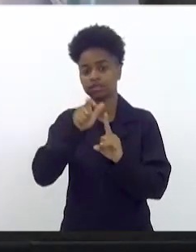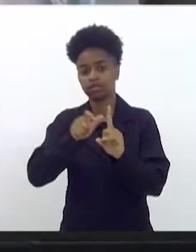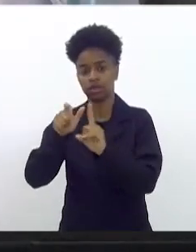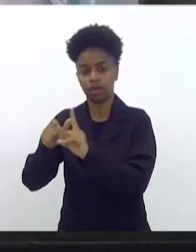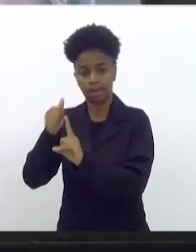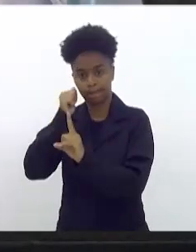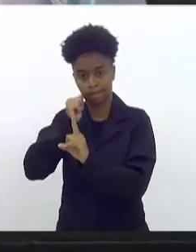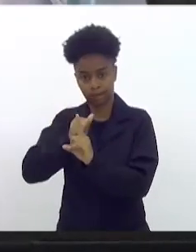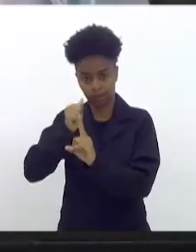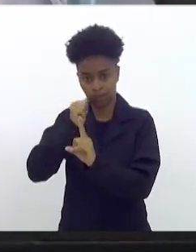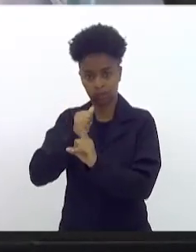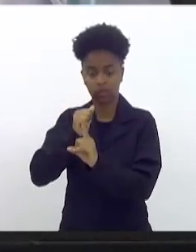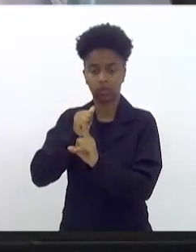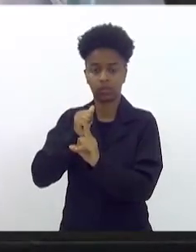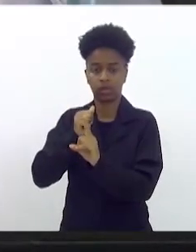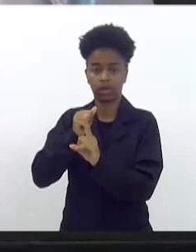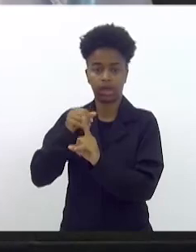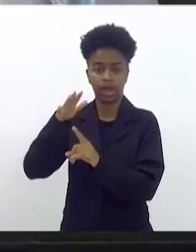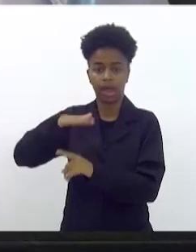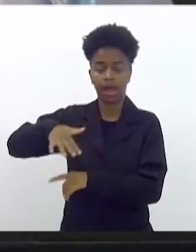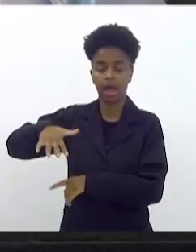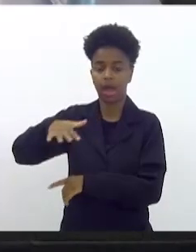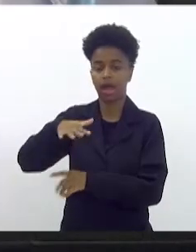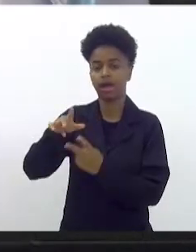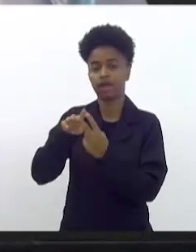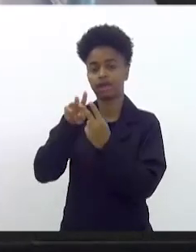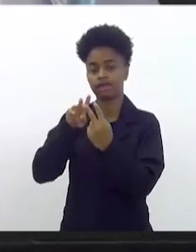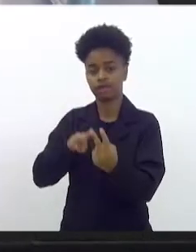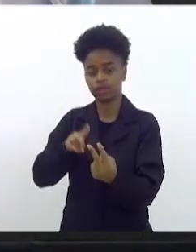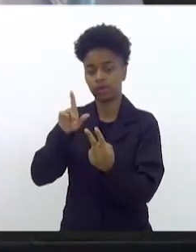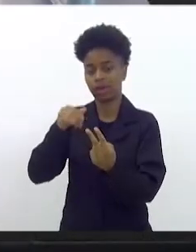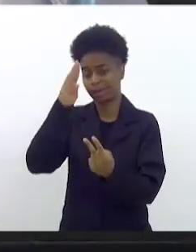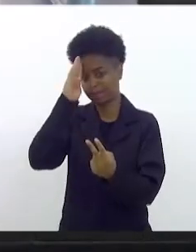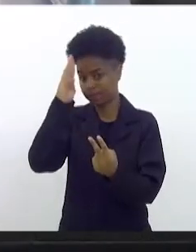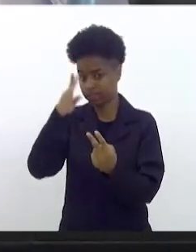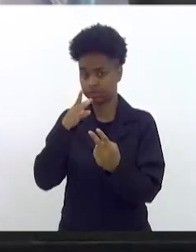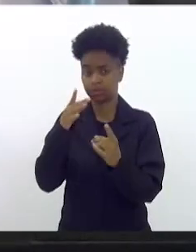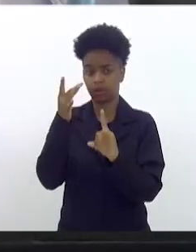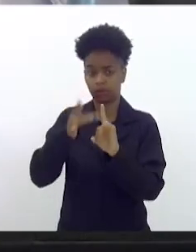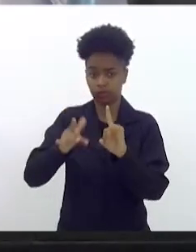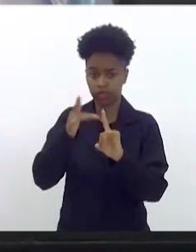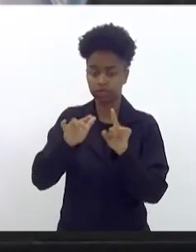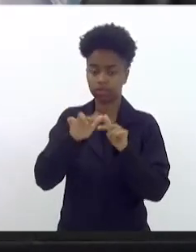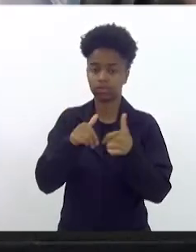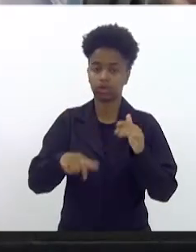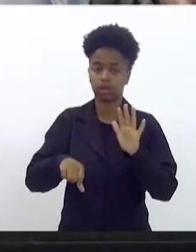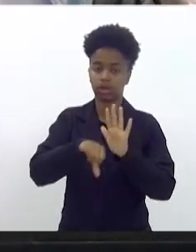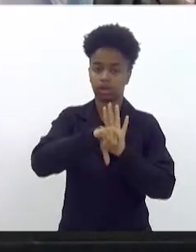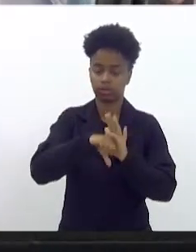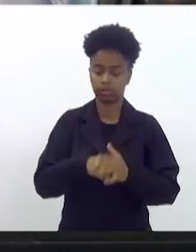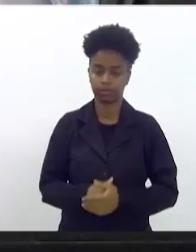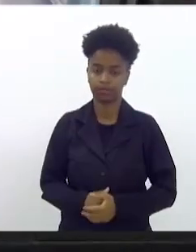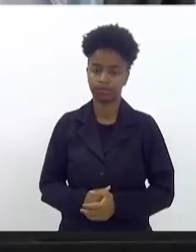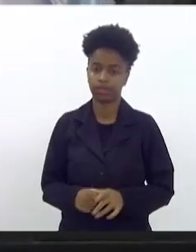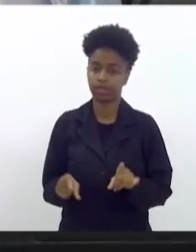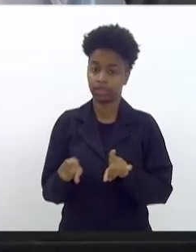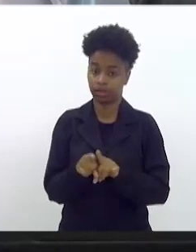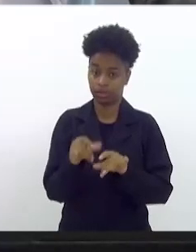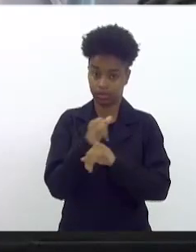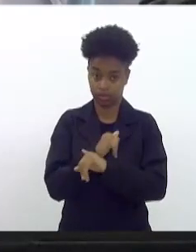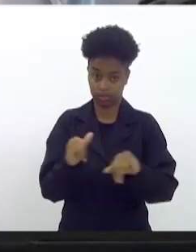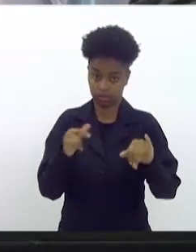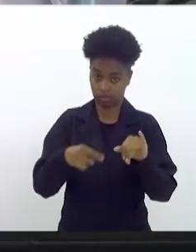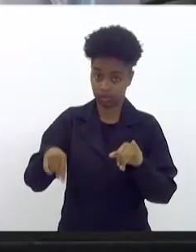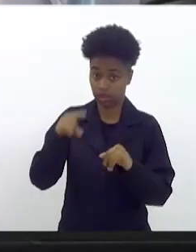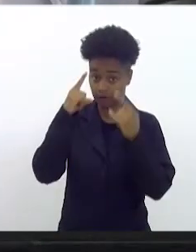a se tornarem, no ambiente digital, as maiores vítimas desse tipo de crime, lembrando sempre que, no caso da